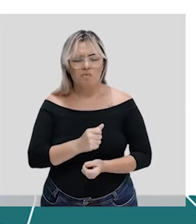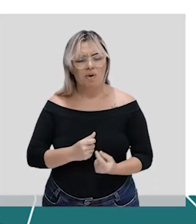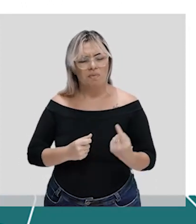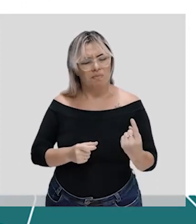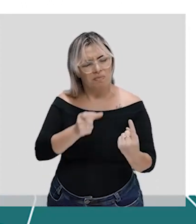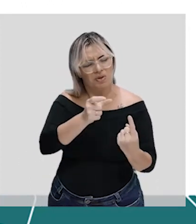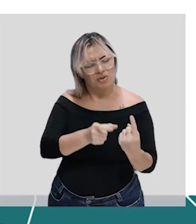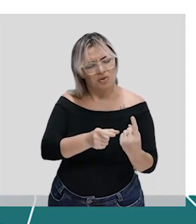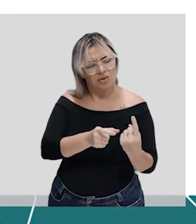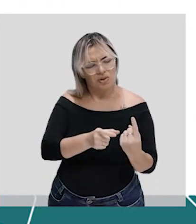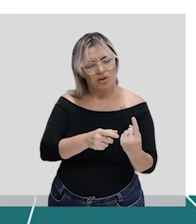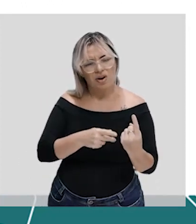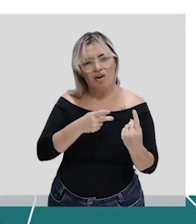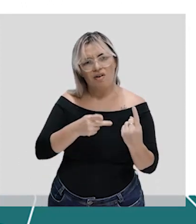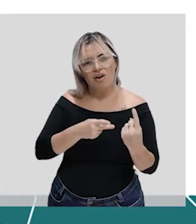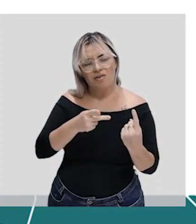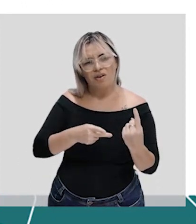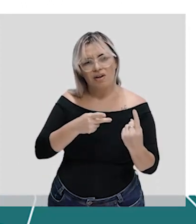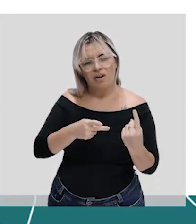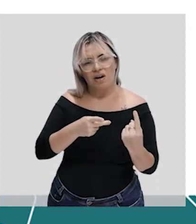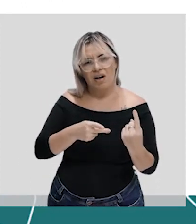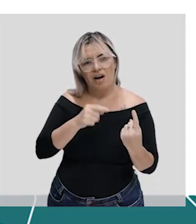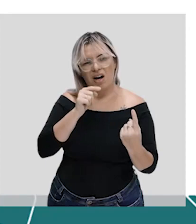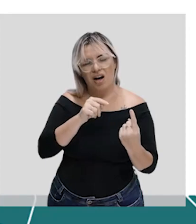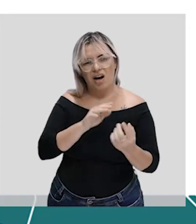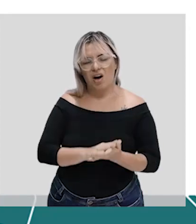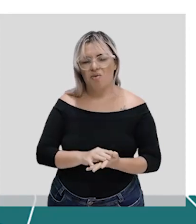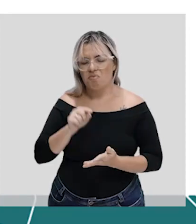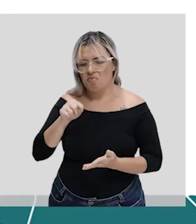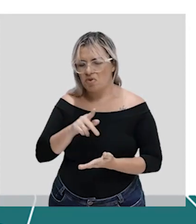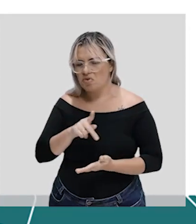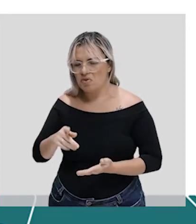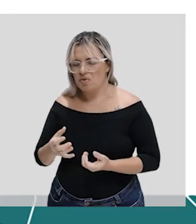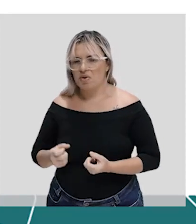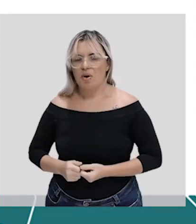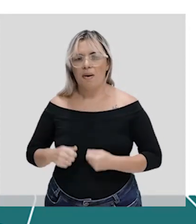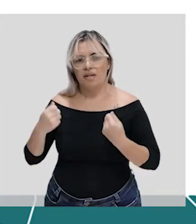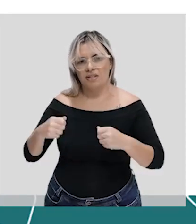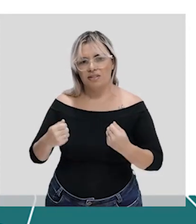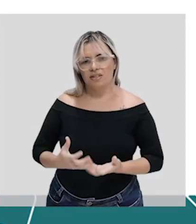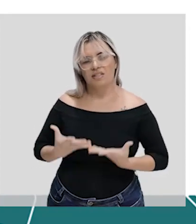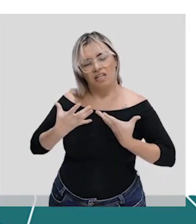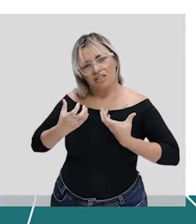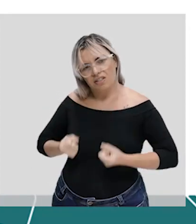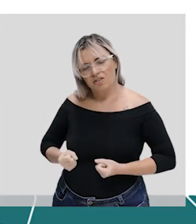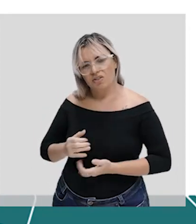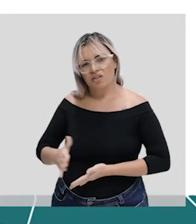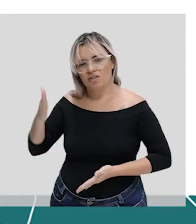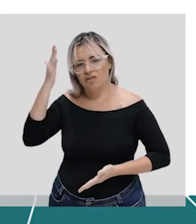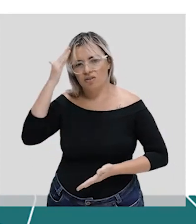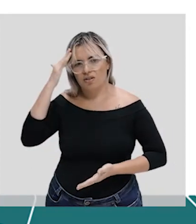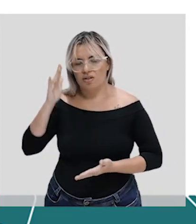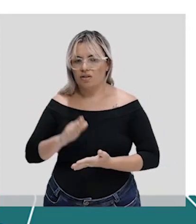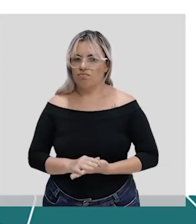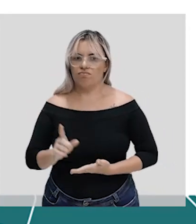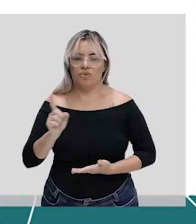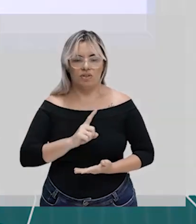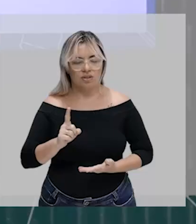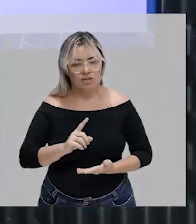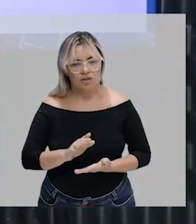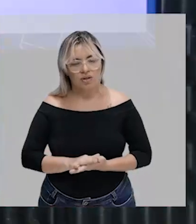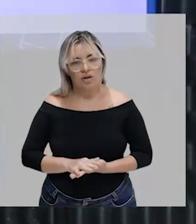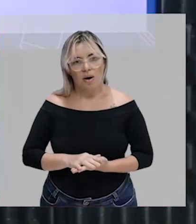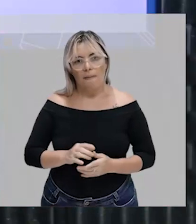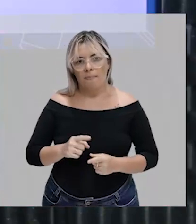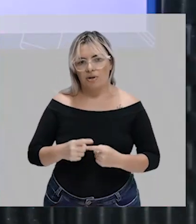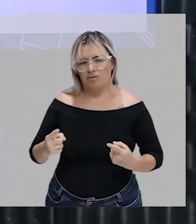entendi, não é do jeito que ele entendeu. Se é uma interpretação de texto, ela é pessoal, de fato, ela é pessoal.